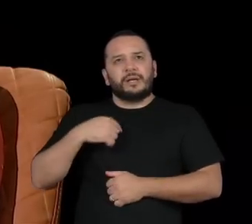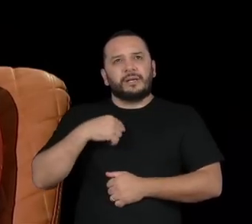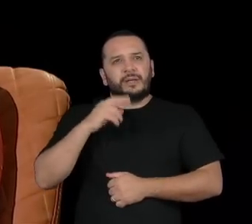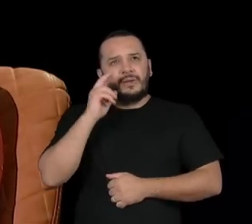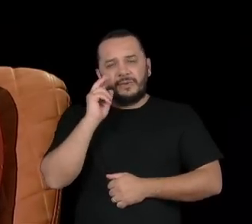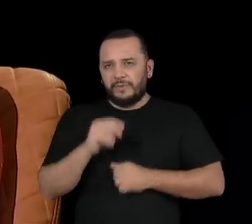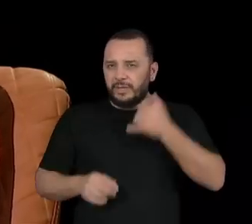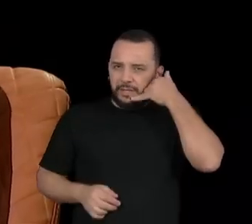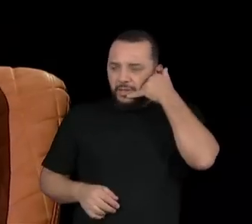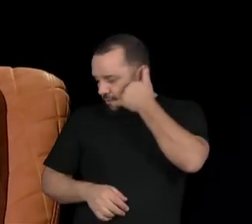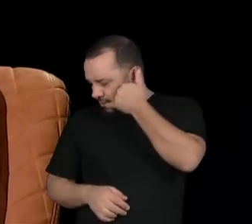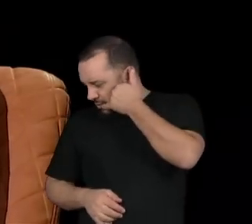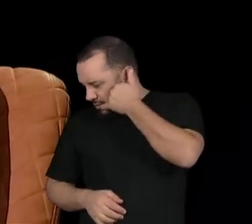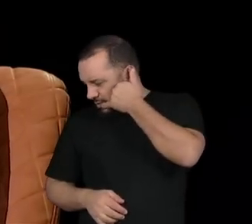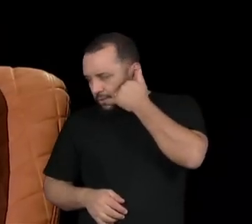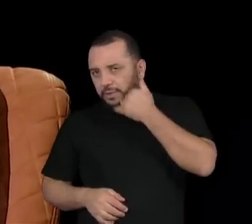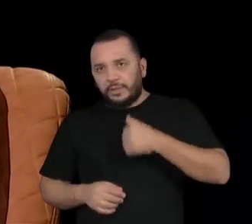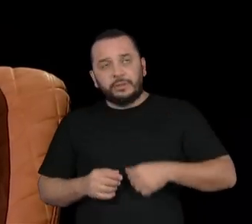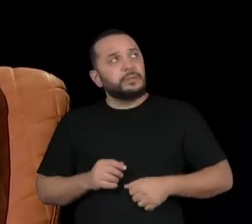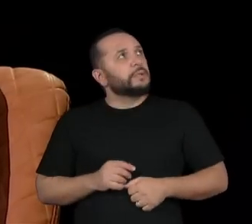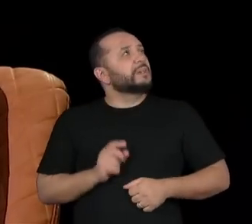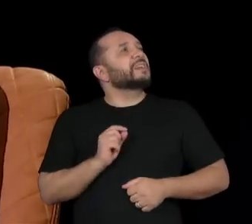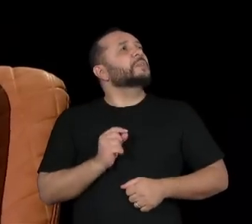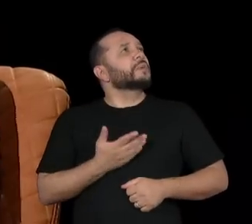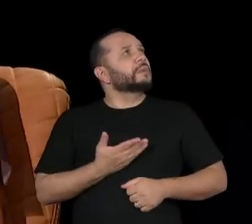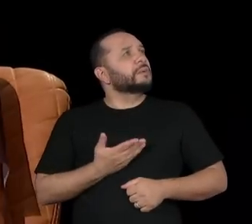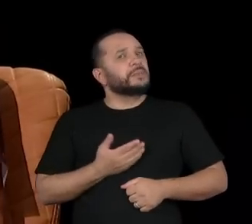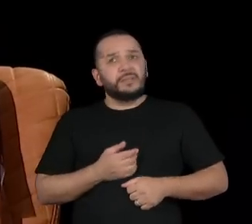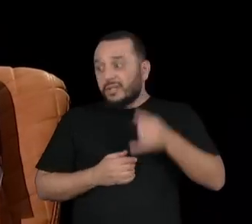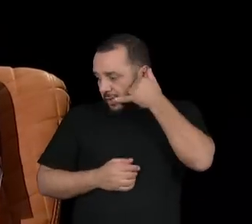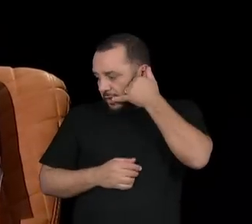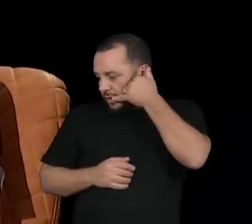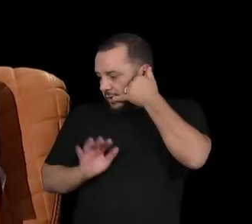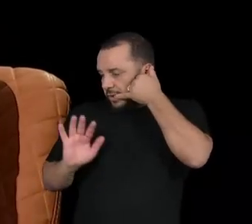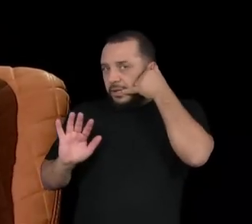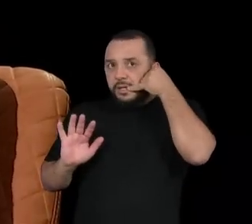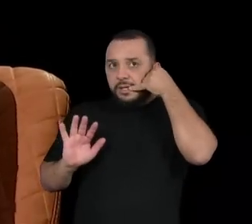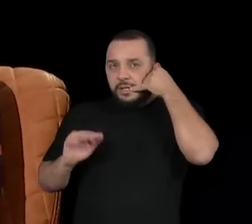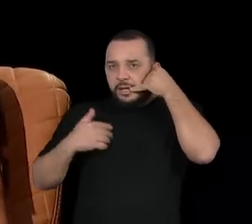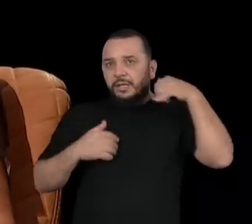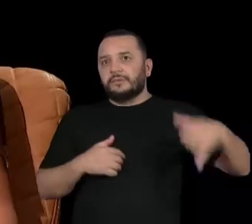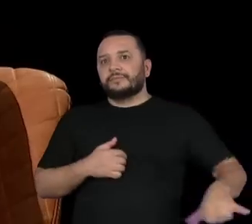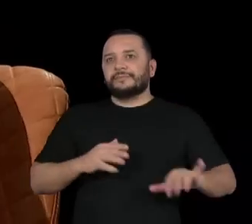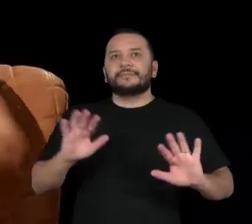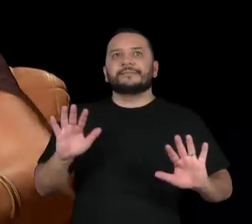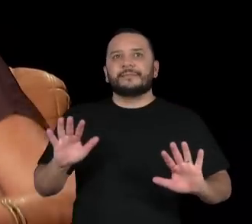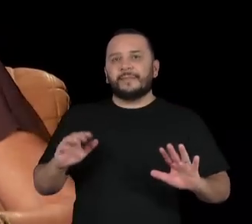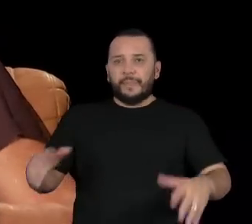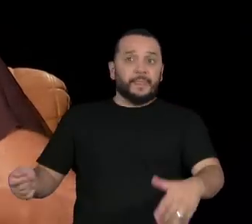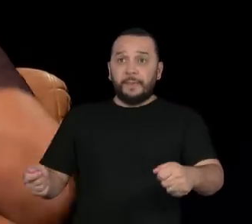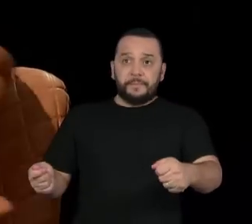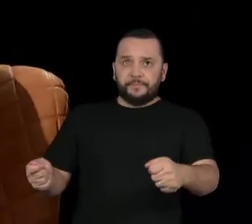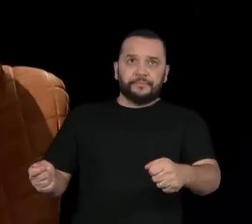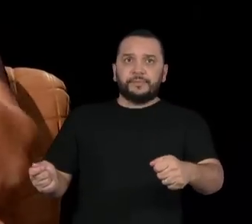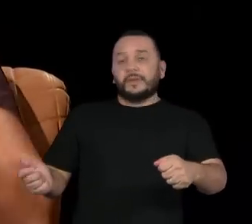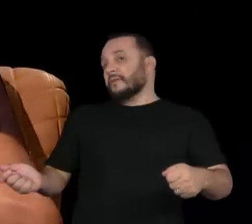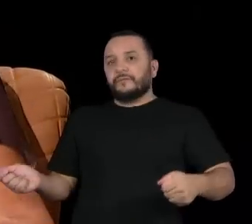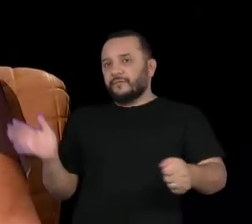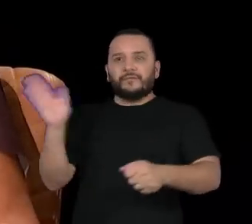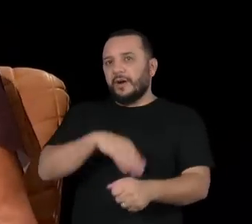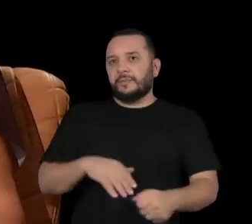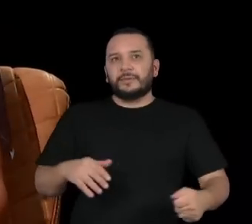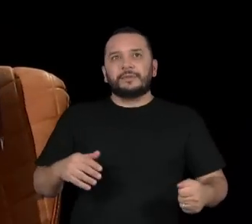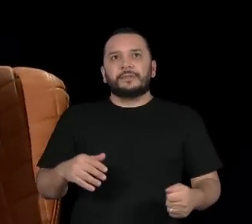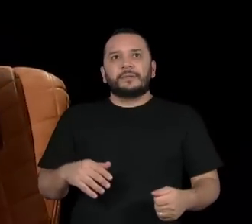ele olha para mim esquisito. Eu falei, hã? Aí ele desliga, me pega pela mão, me leva para o